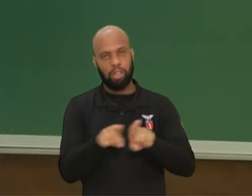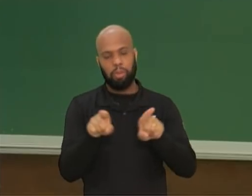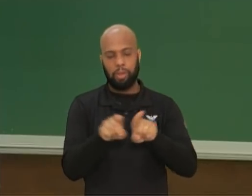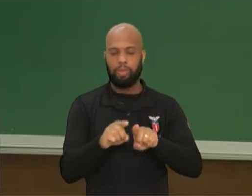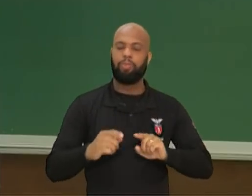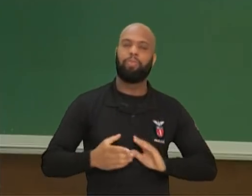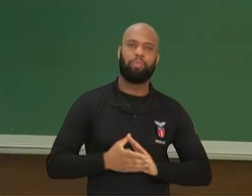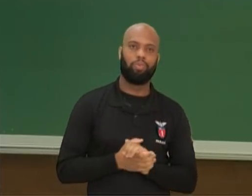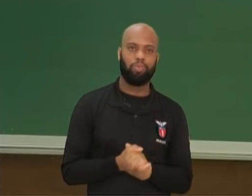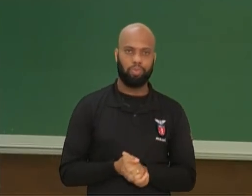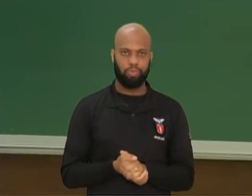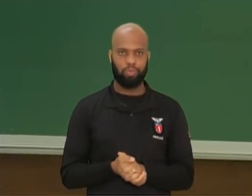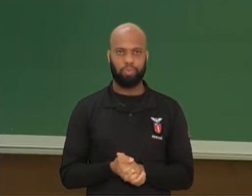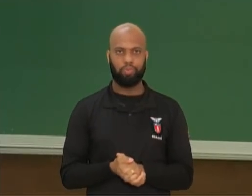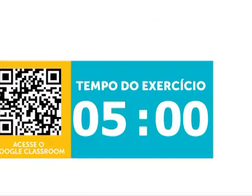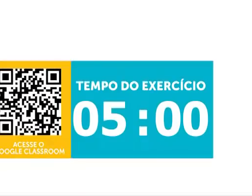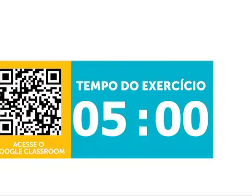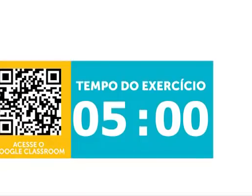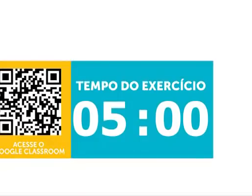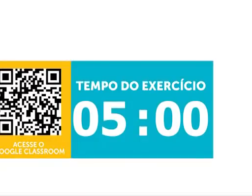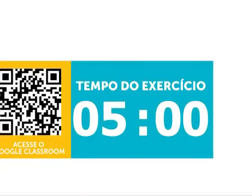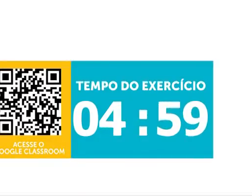já retornamos para conferir.